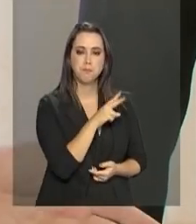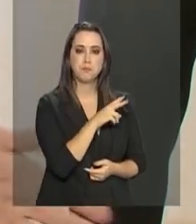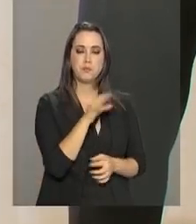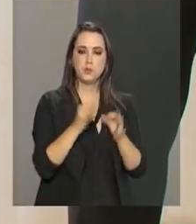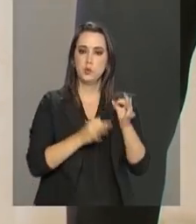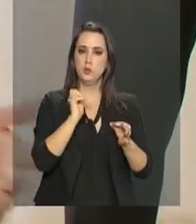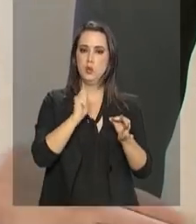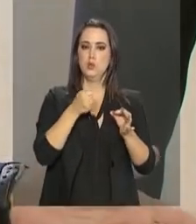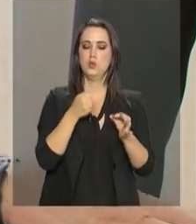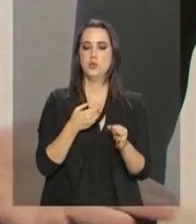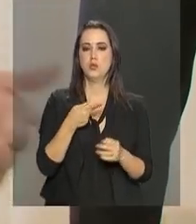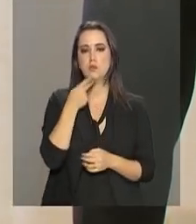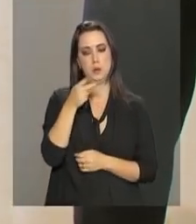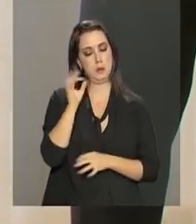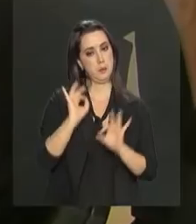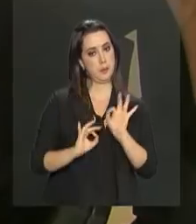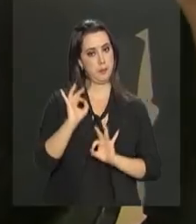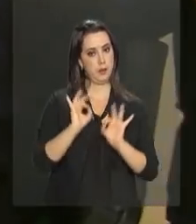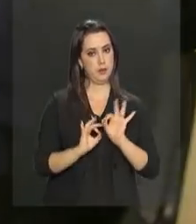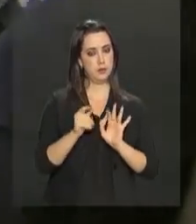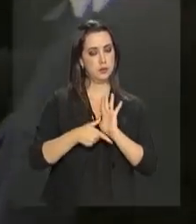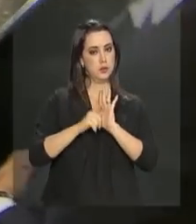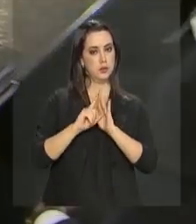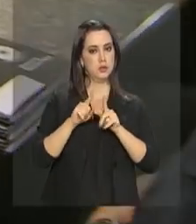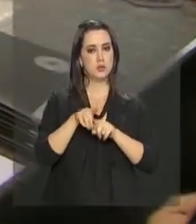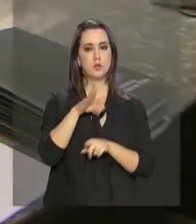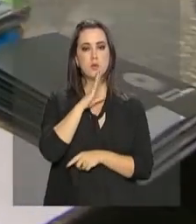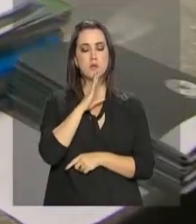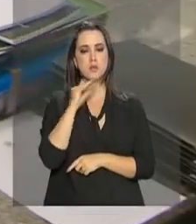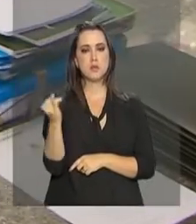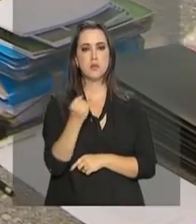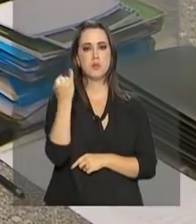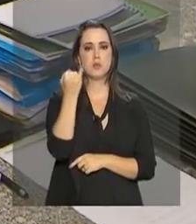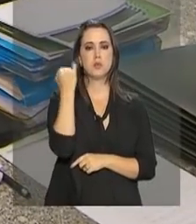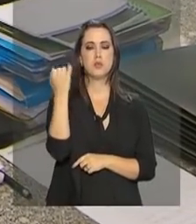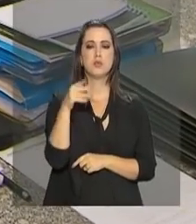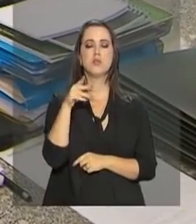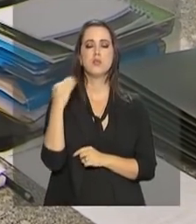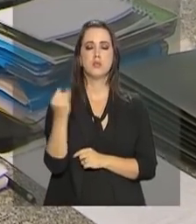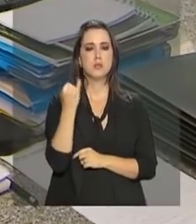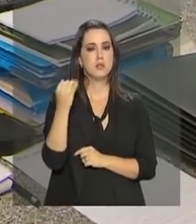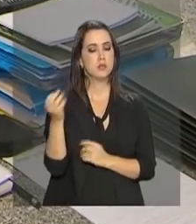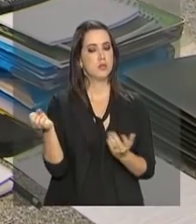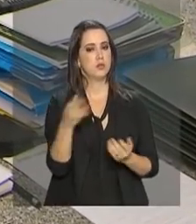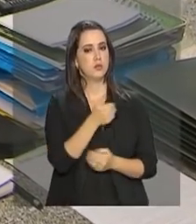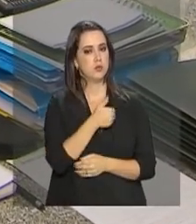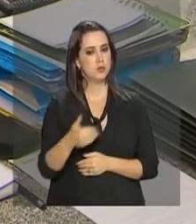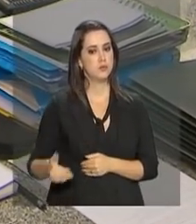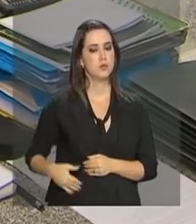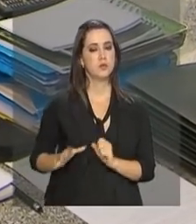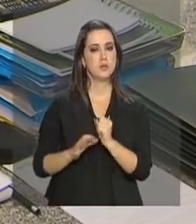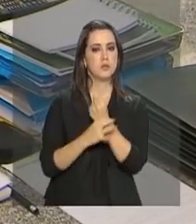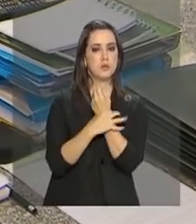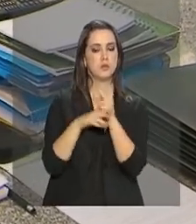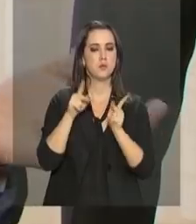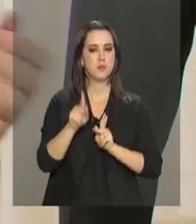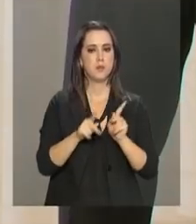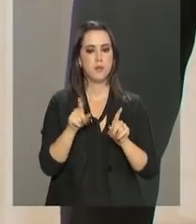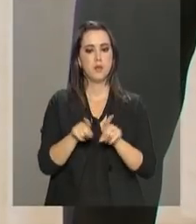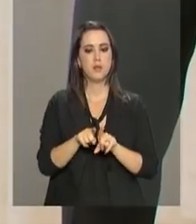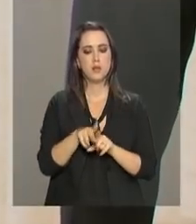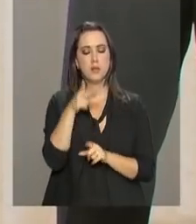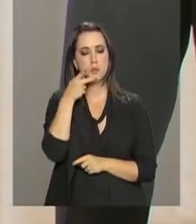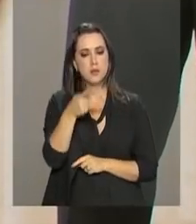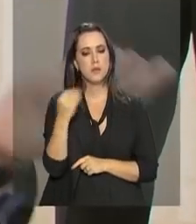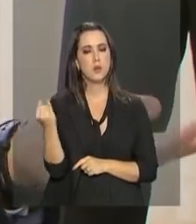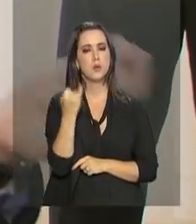estar se preparando para assumir a função. Reconheceu a importância das medidas tomadas pelo atual governo na área de segurança pública e